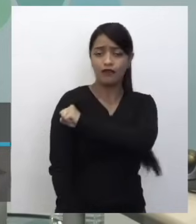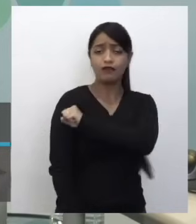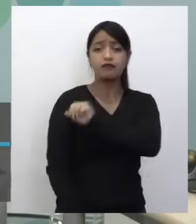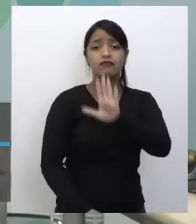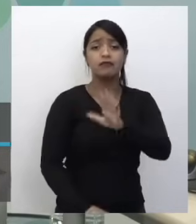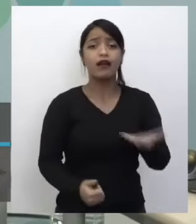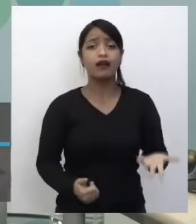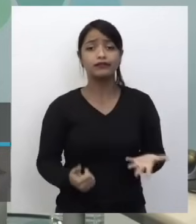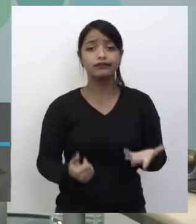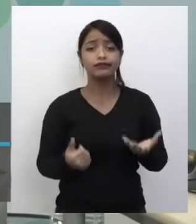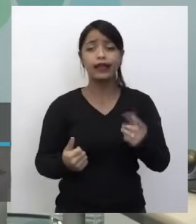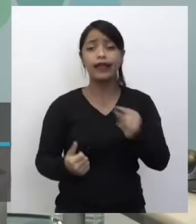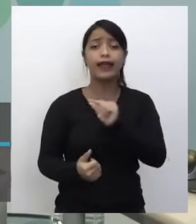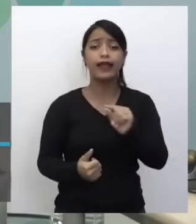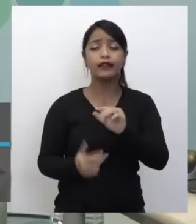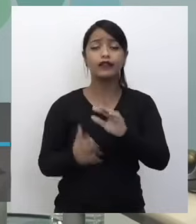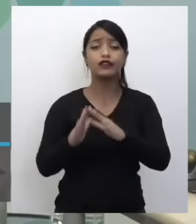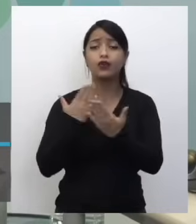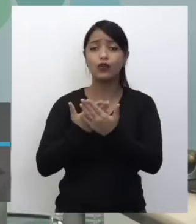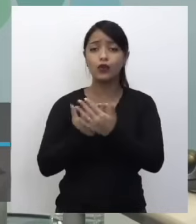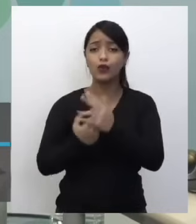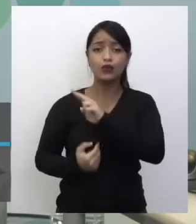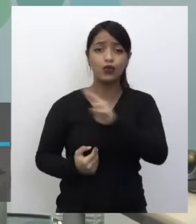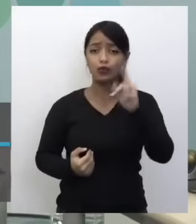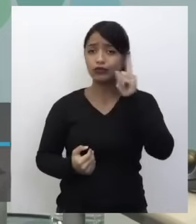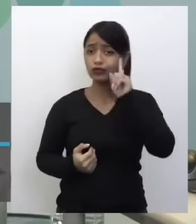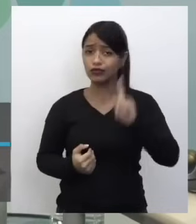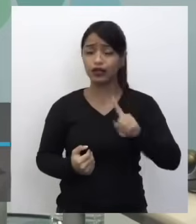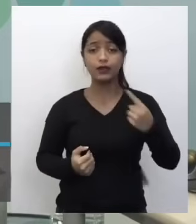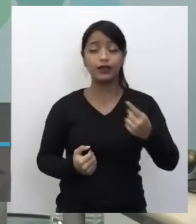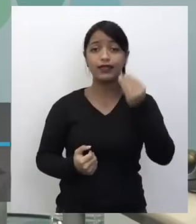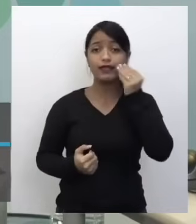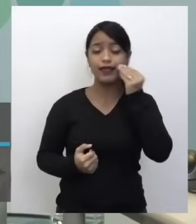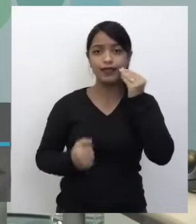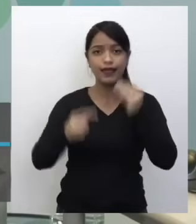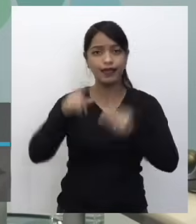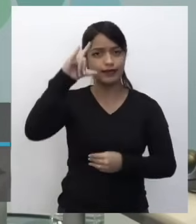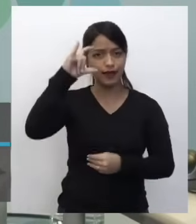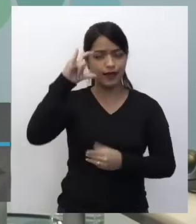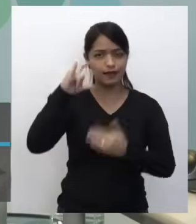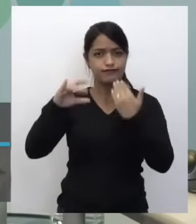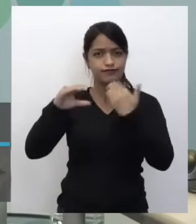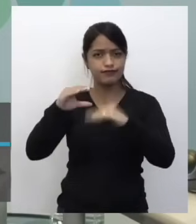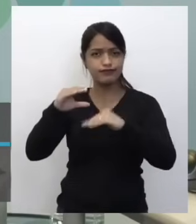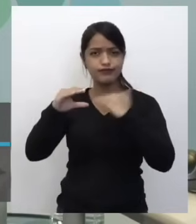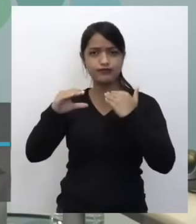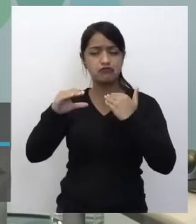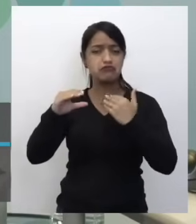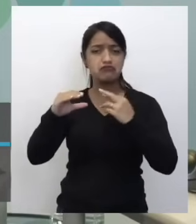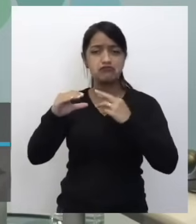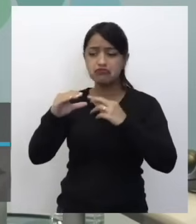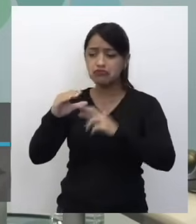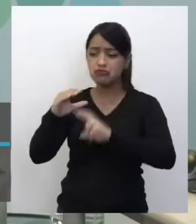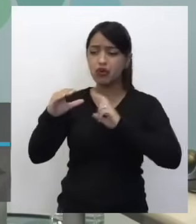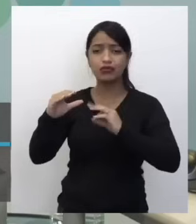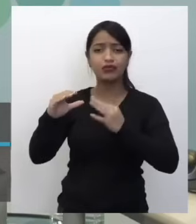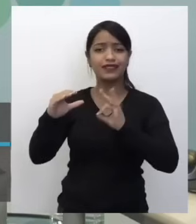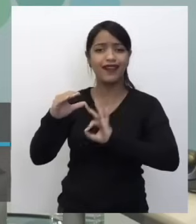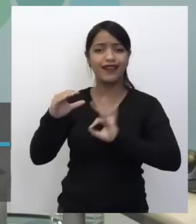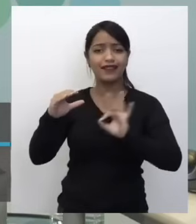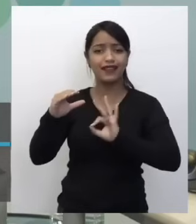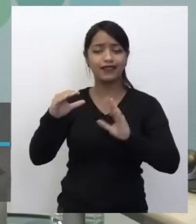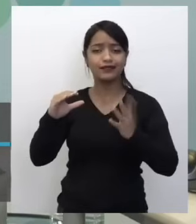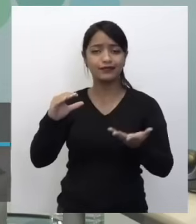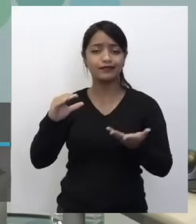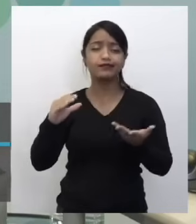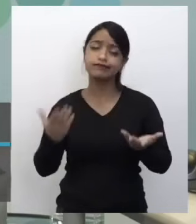Nós tentamos entrar em contato via direct, né, porque era pelo Instagram, e não recebemos nenhuma resposta. Então, é